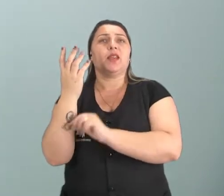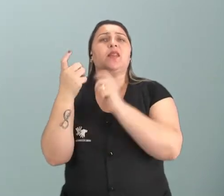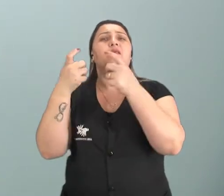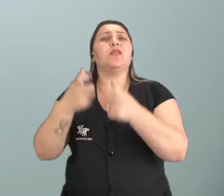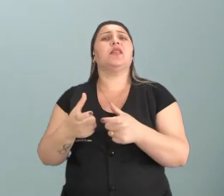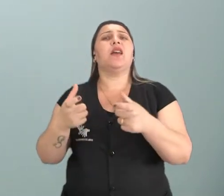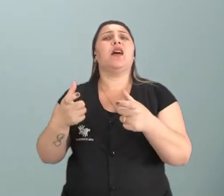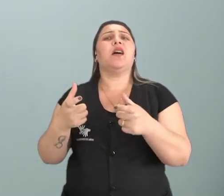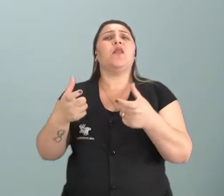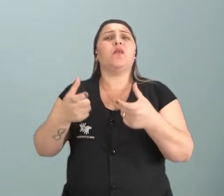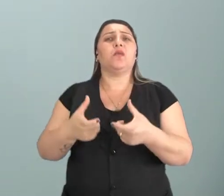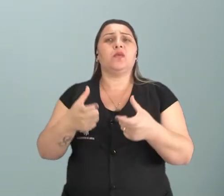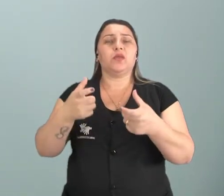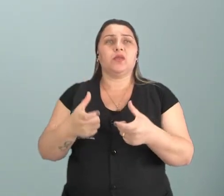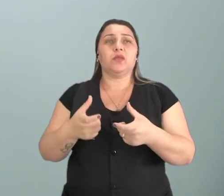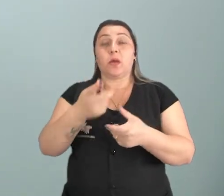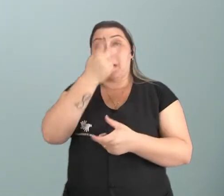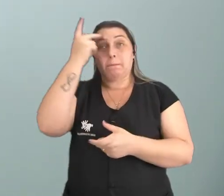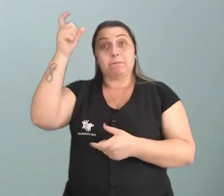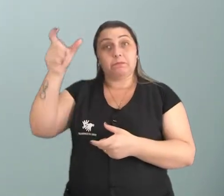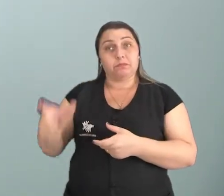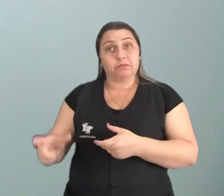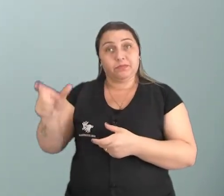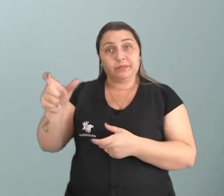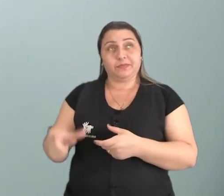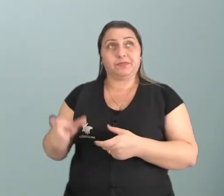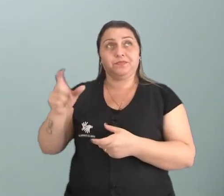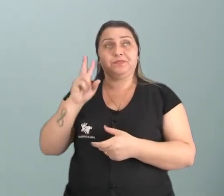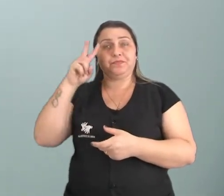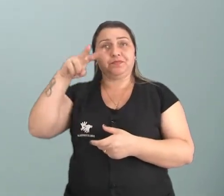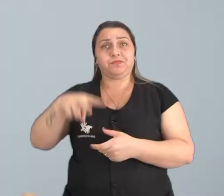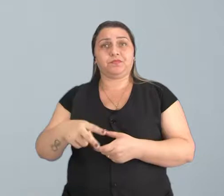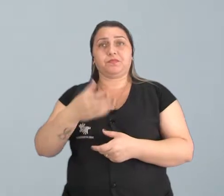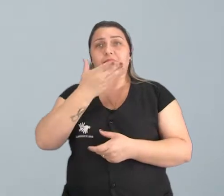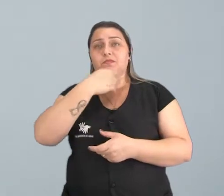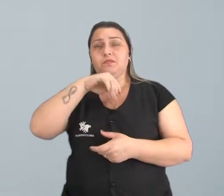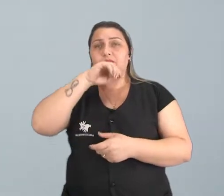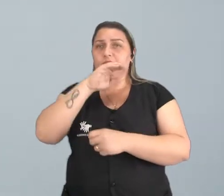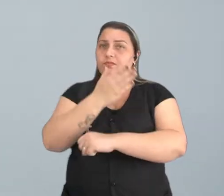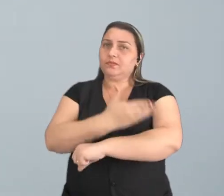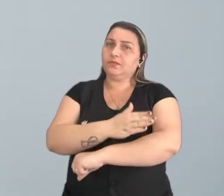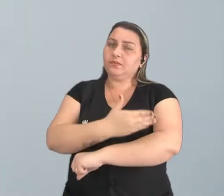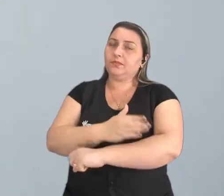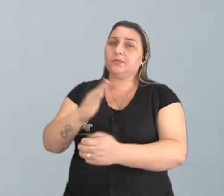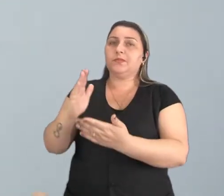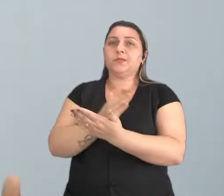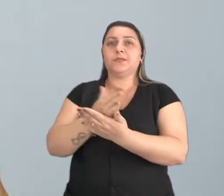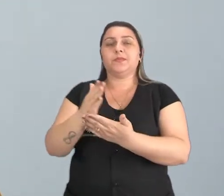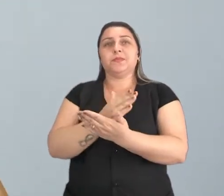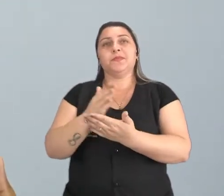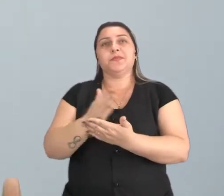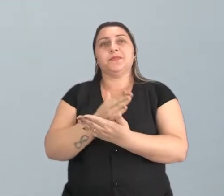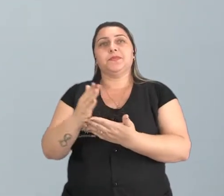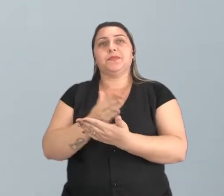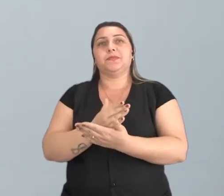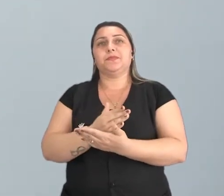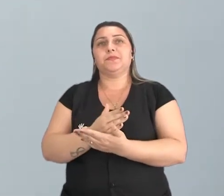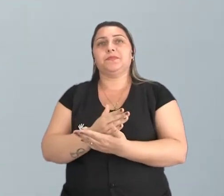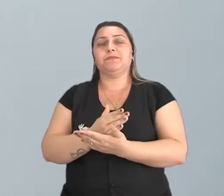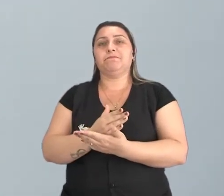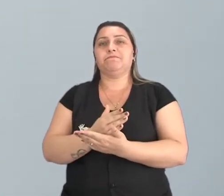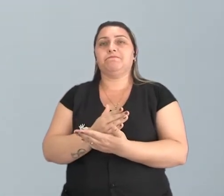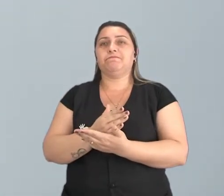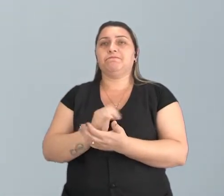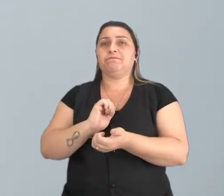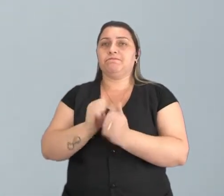quê, né? De uma pessoa que viu seu pai praticar alguns